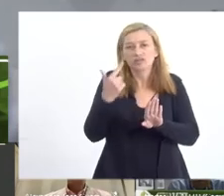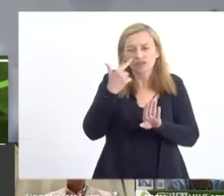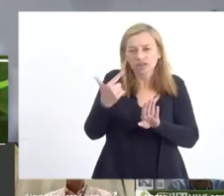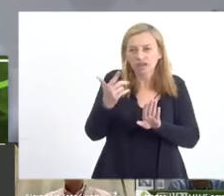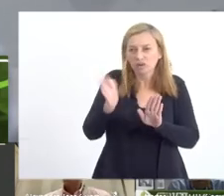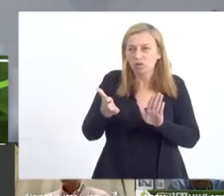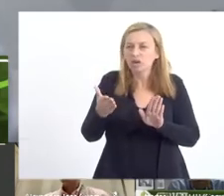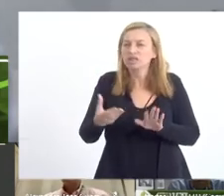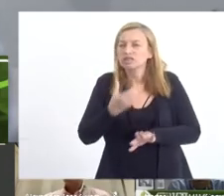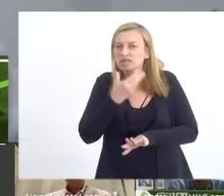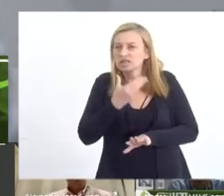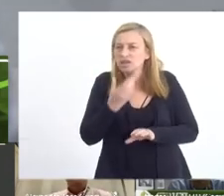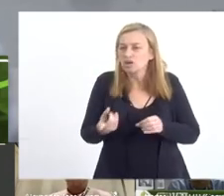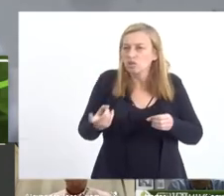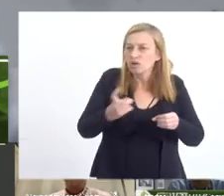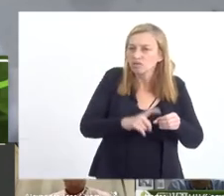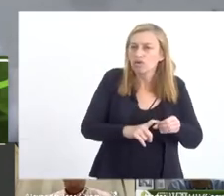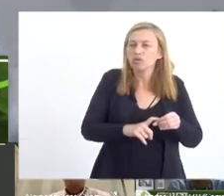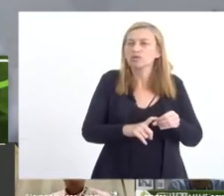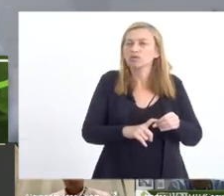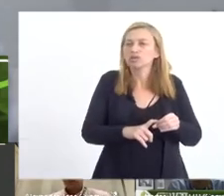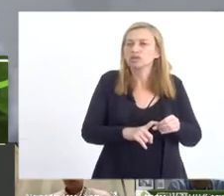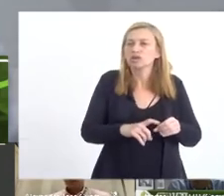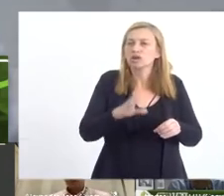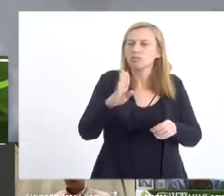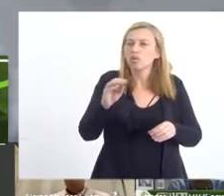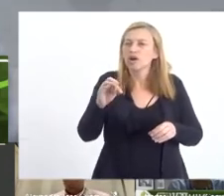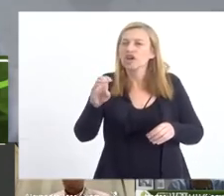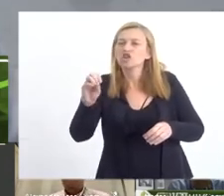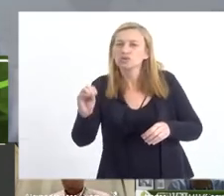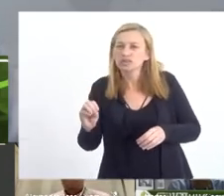em dezembro, a volta da Gol em Buenos Aires.